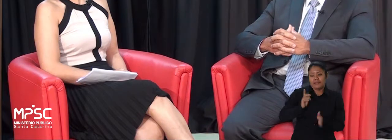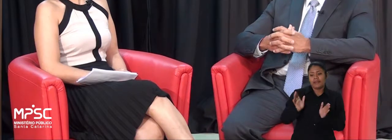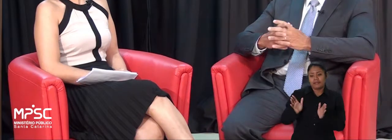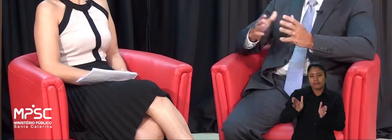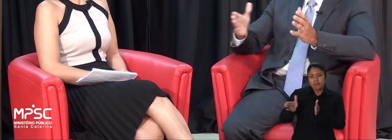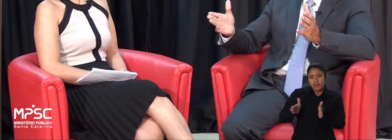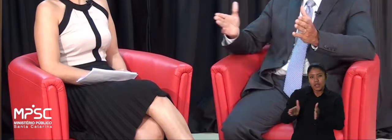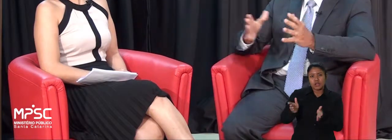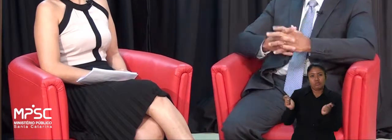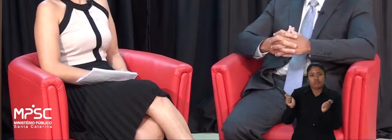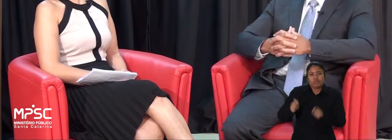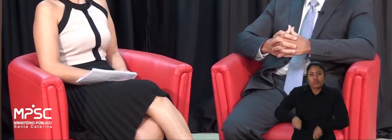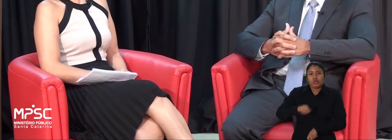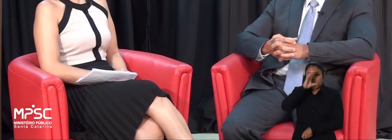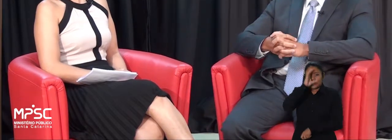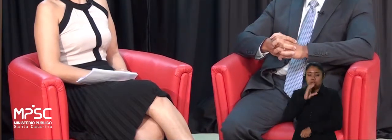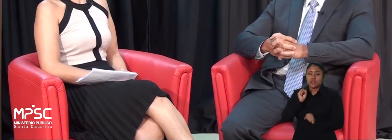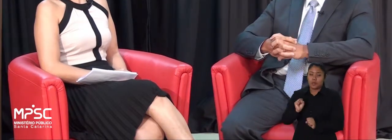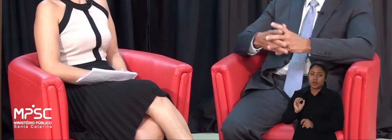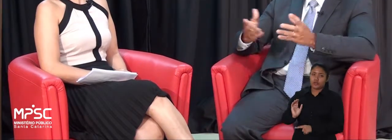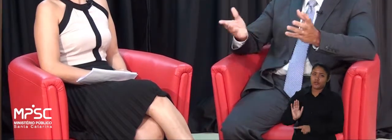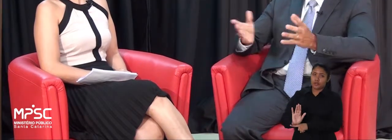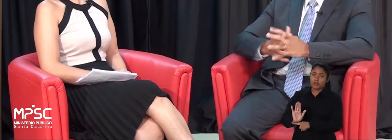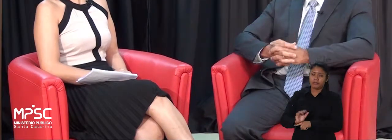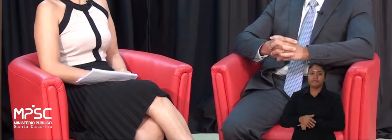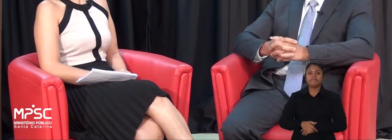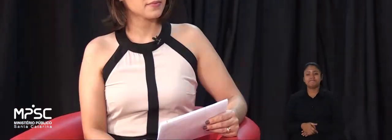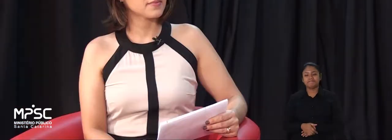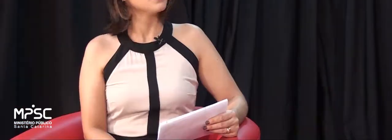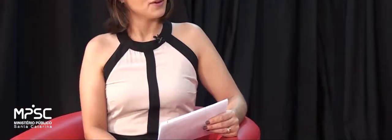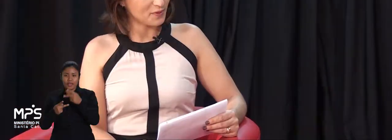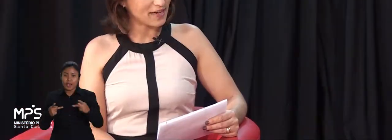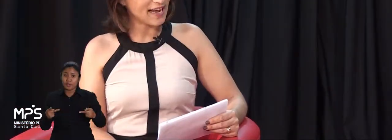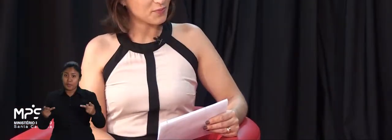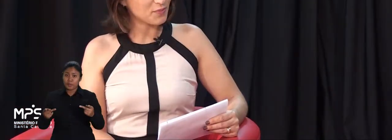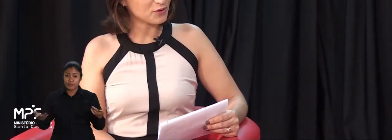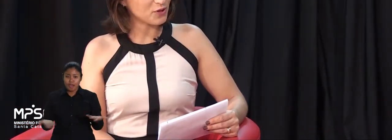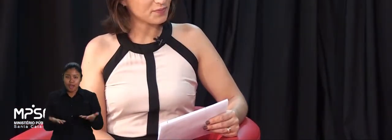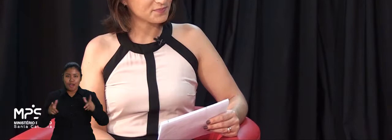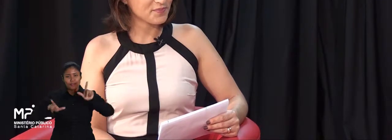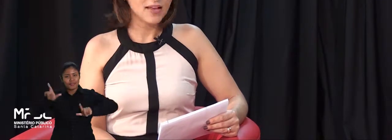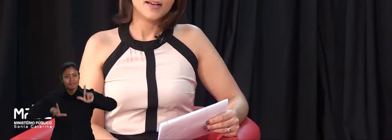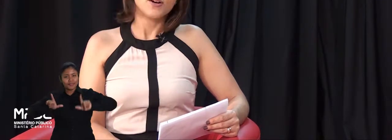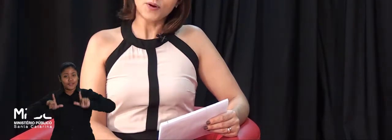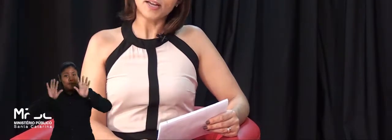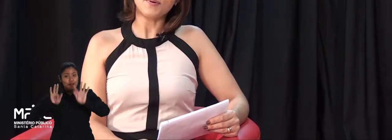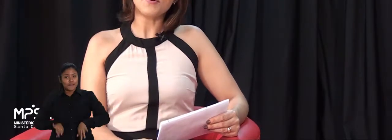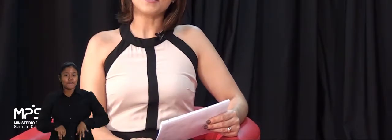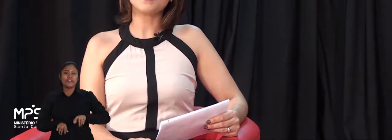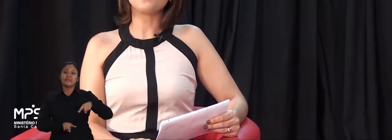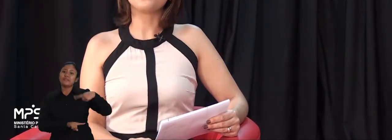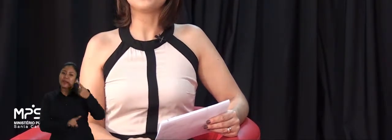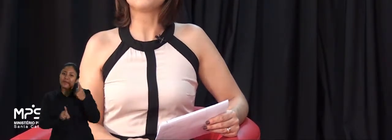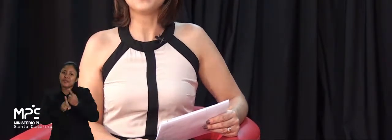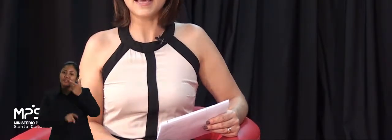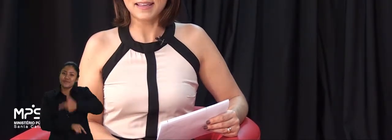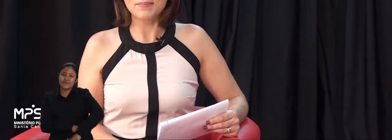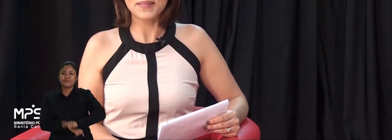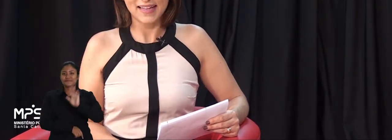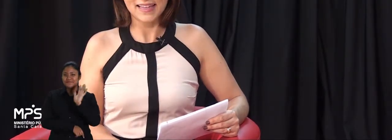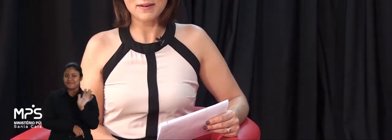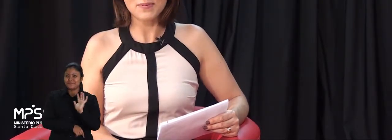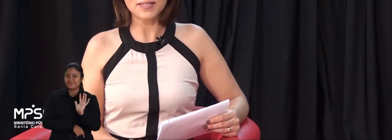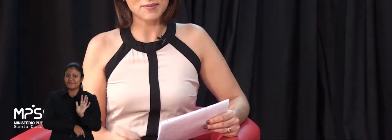enfim não há tempo ainda de uma evolução legislativa e cidadão pode contribuir obrigada promotor o programa alcance fica por